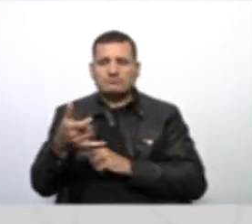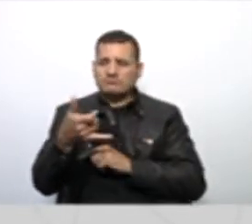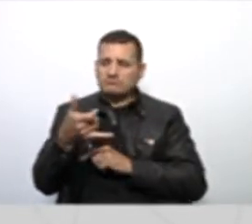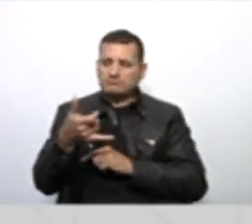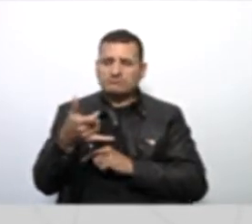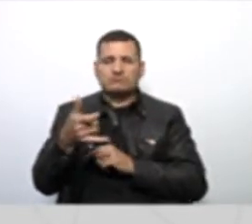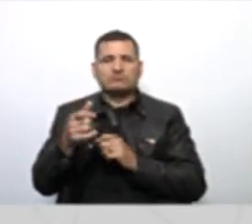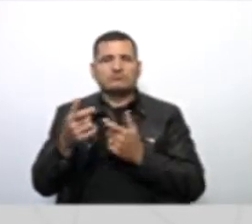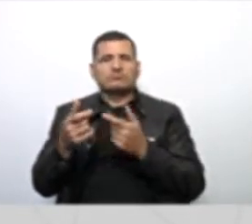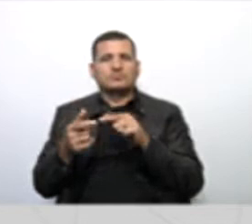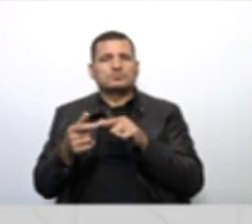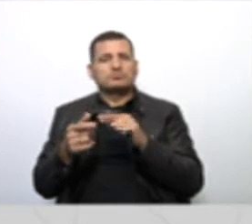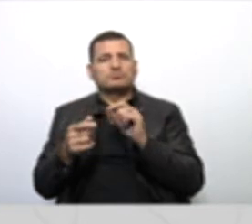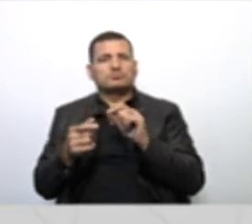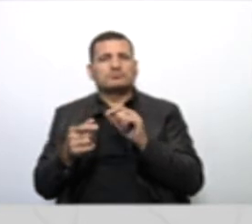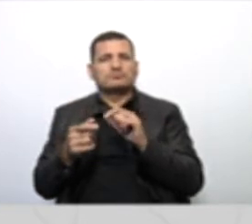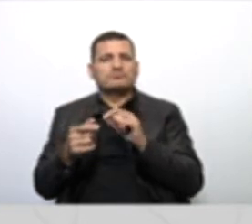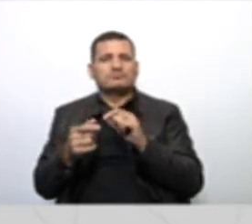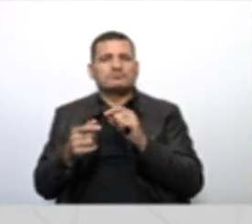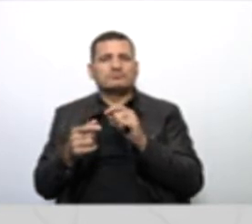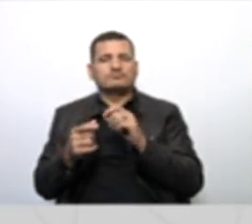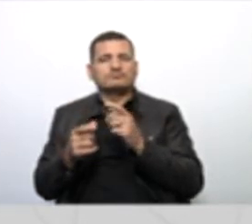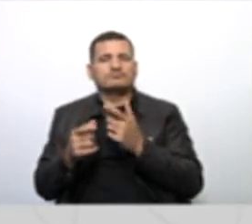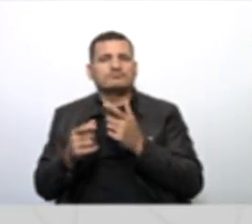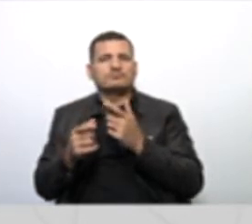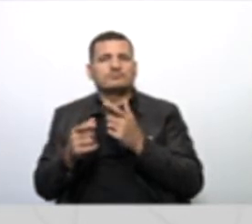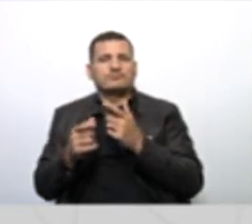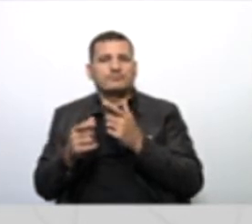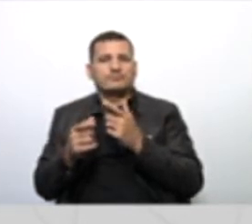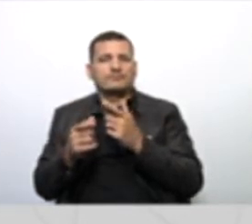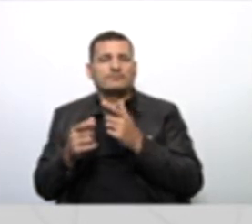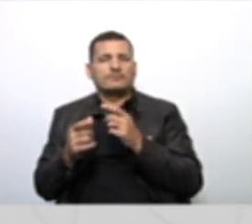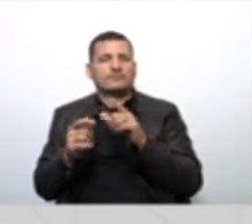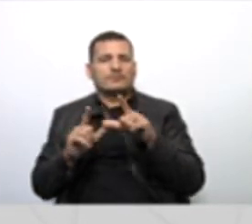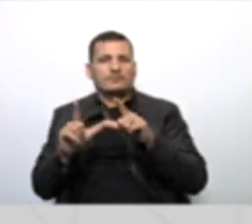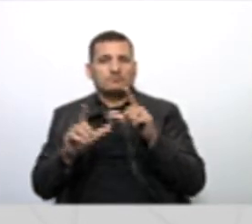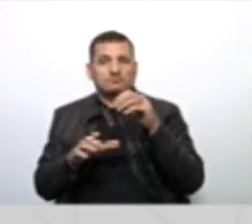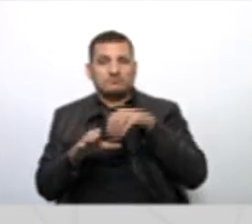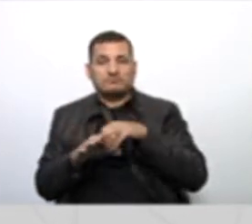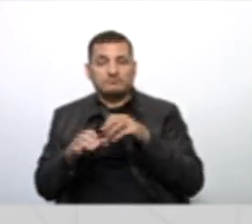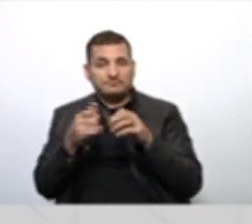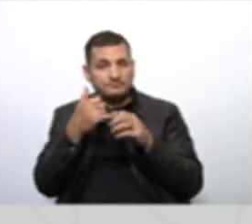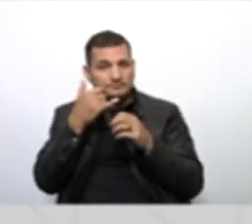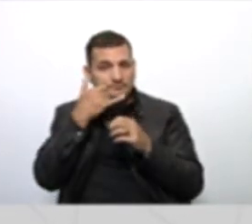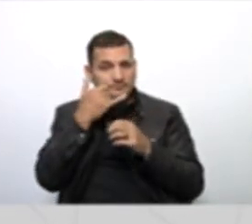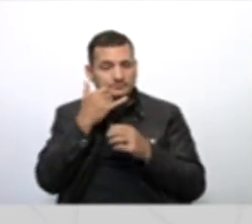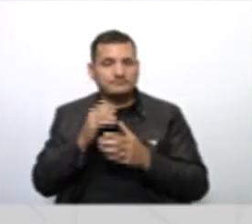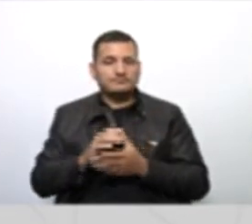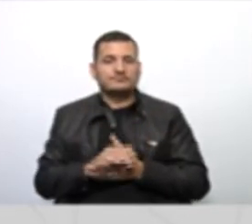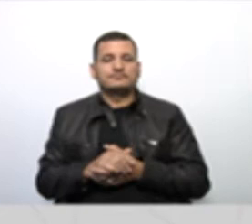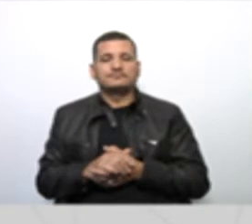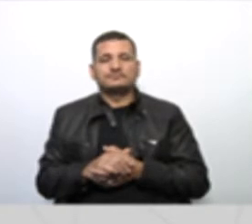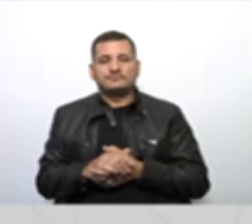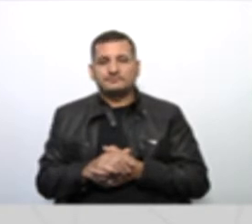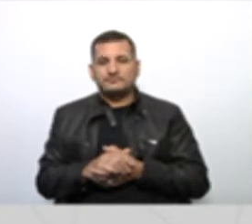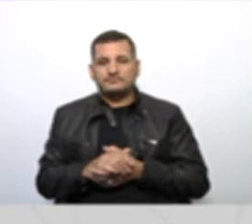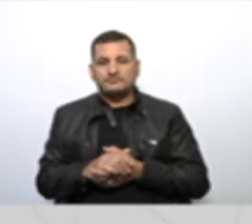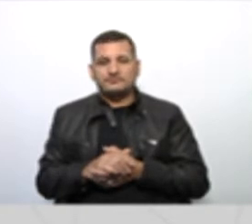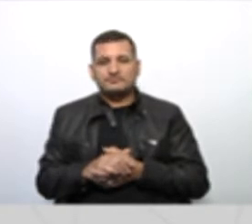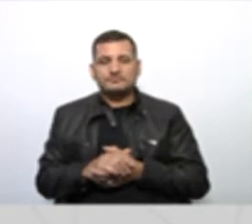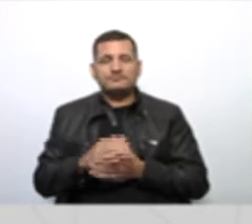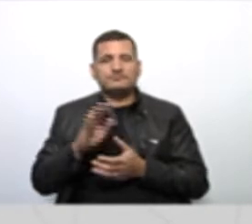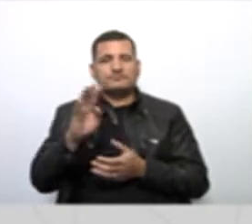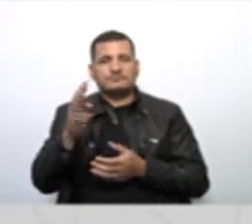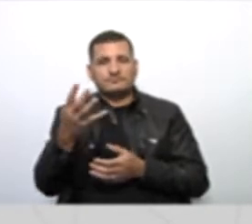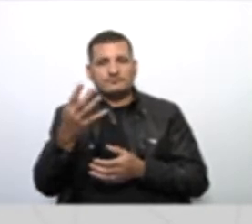aqui foi um dos marcos, né, professor? Exatamente. A questão da televisão, né? Uhum. Vamos lá, continuando. Então, a